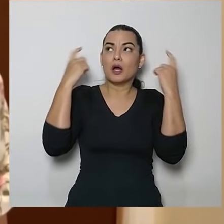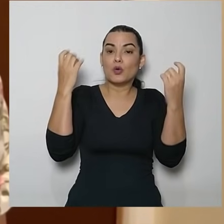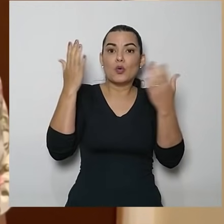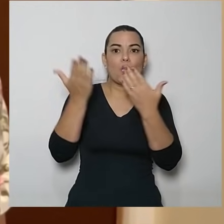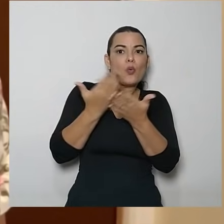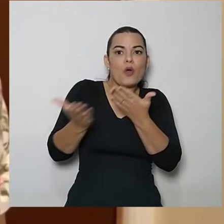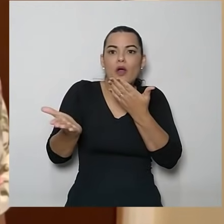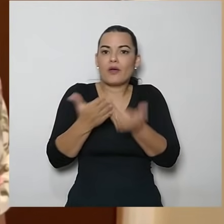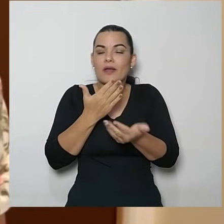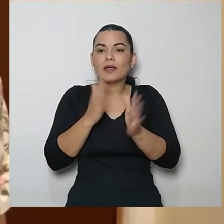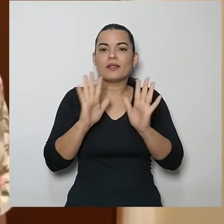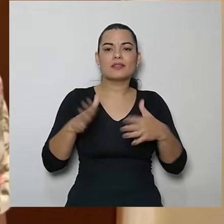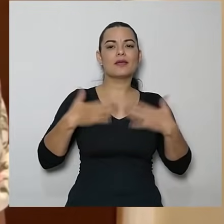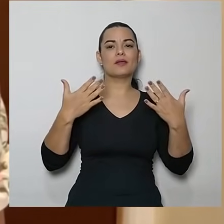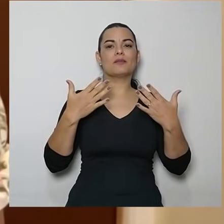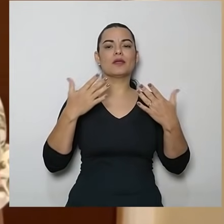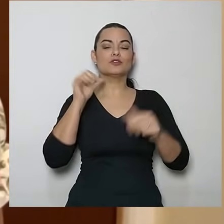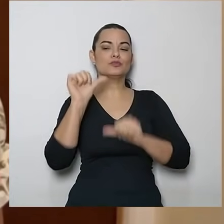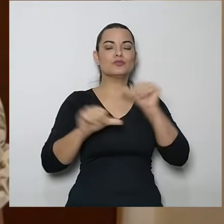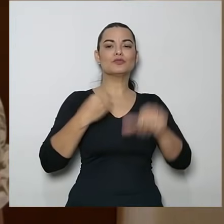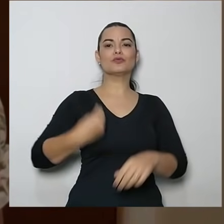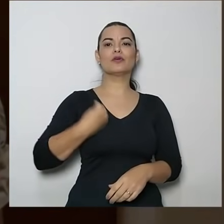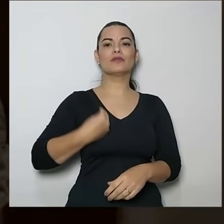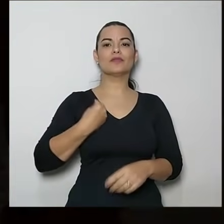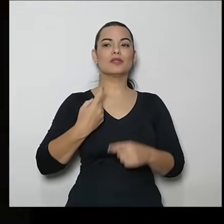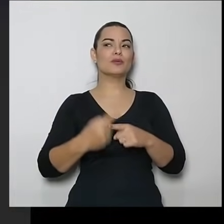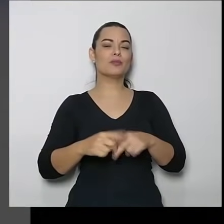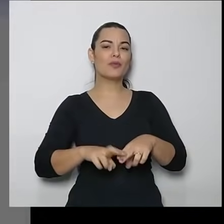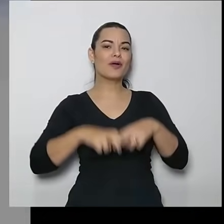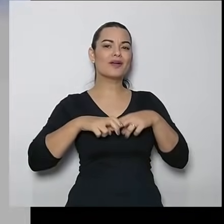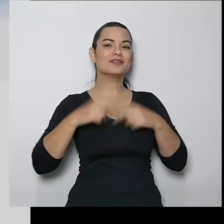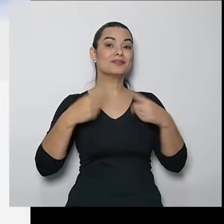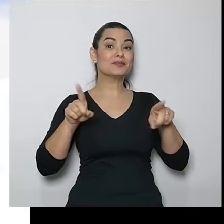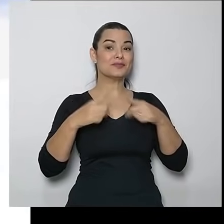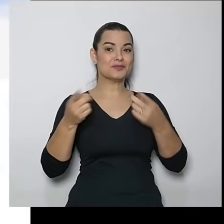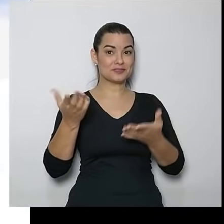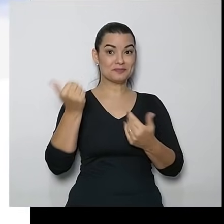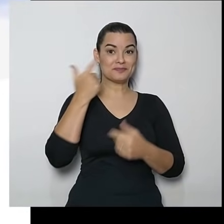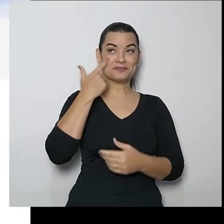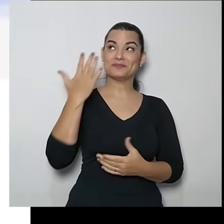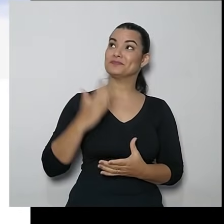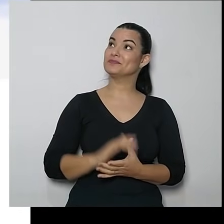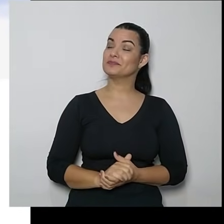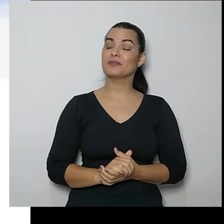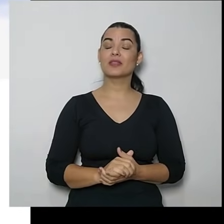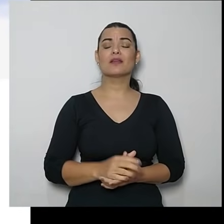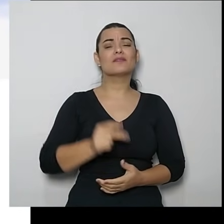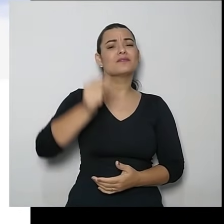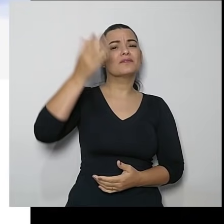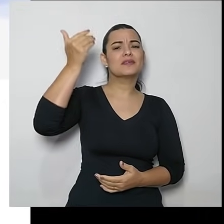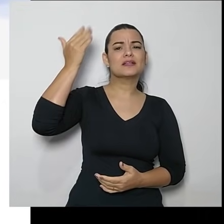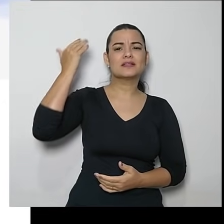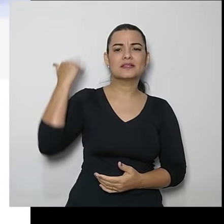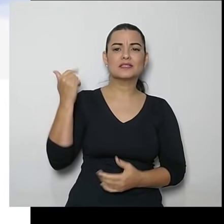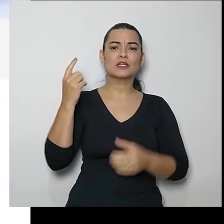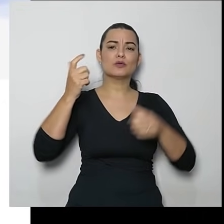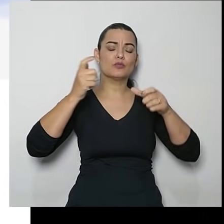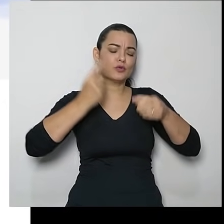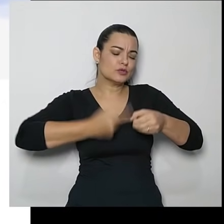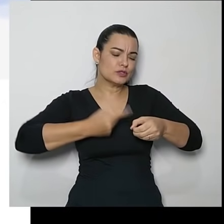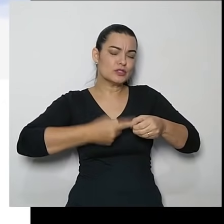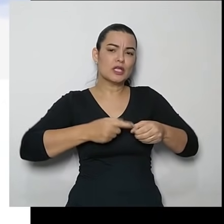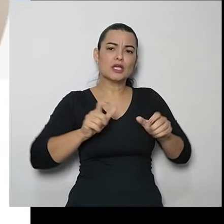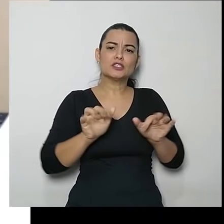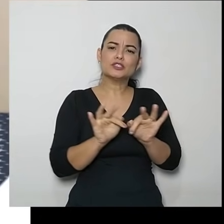música mudou a sua vida. Vamos ouvir? Era uma vez, em uma pequena cidade, vivia Fabinho,